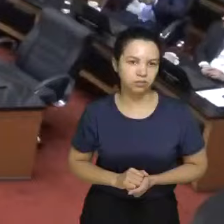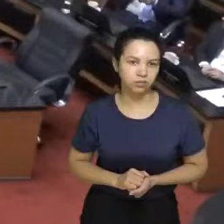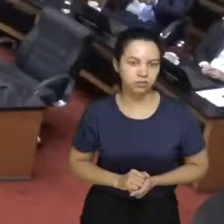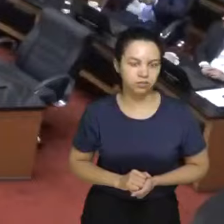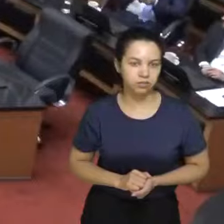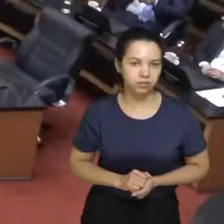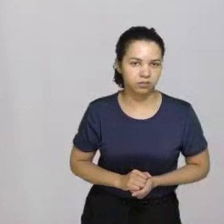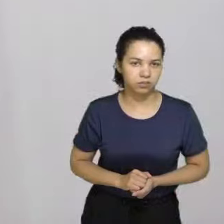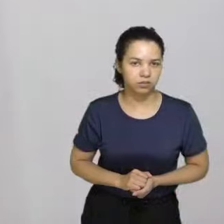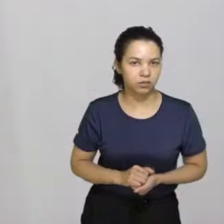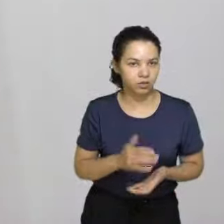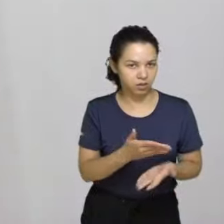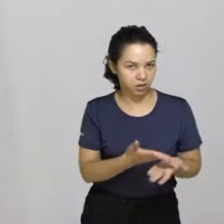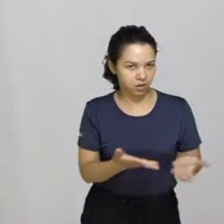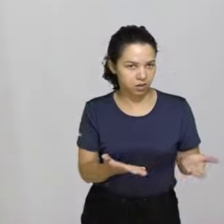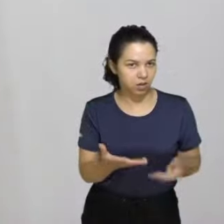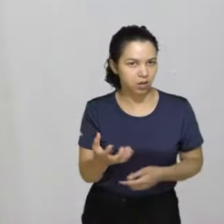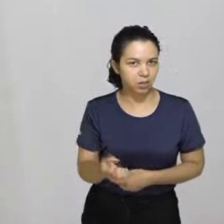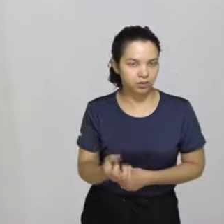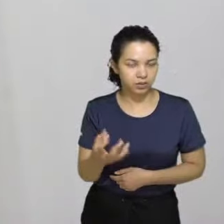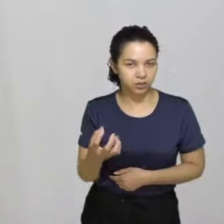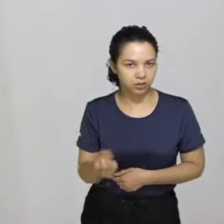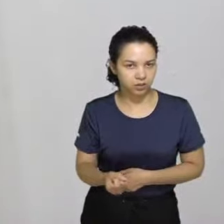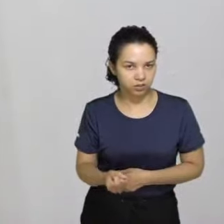para aqueles aposentados